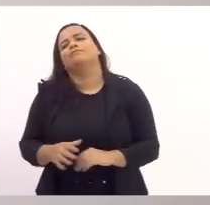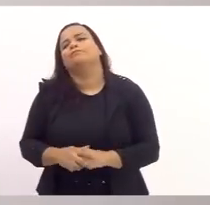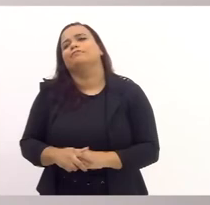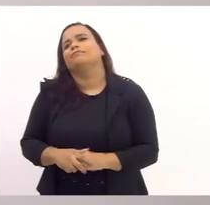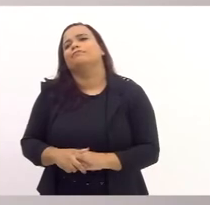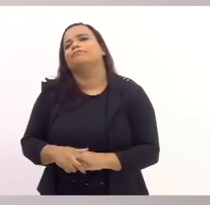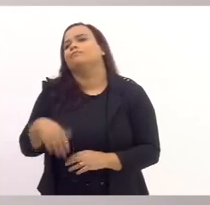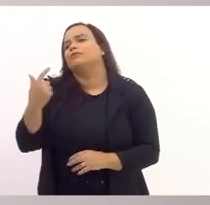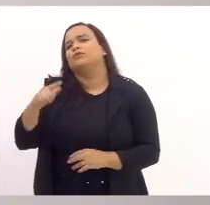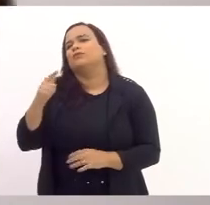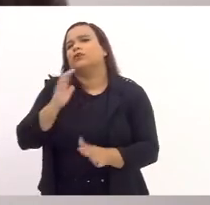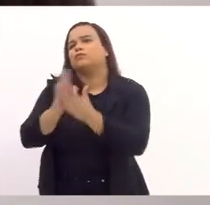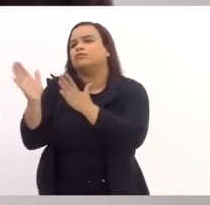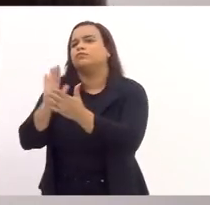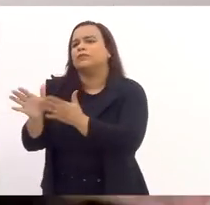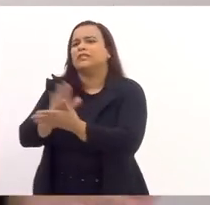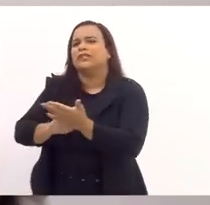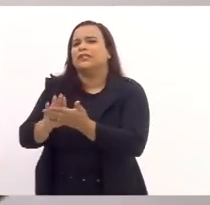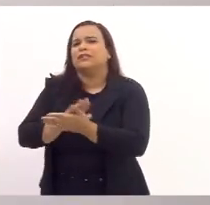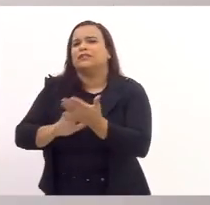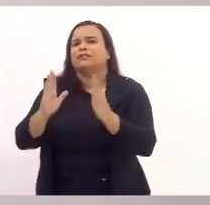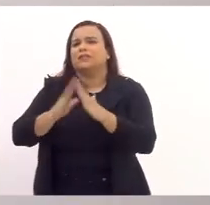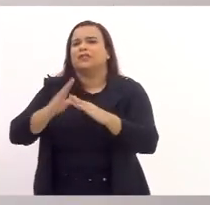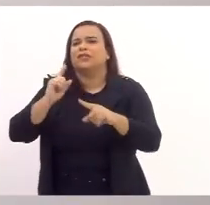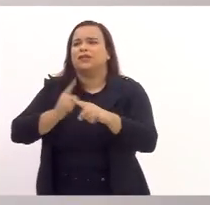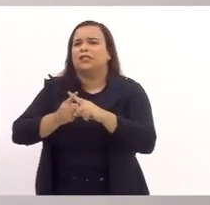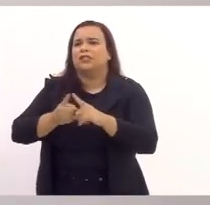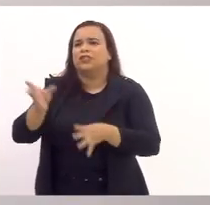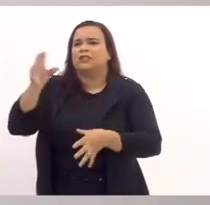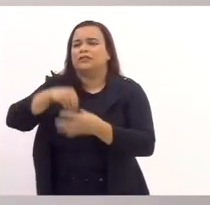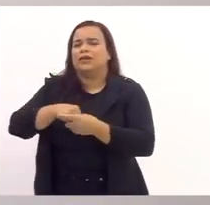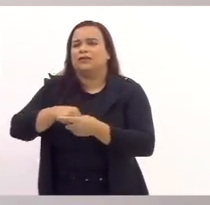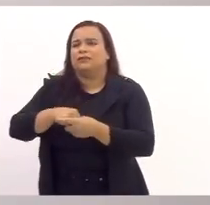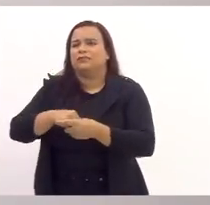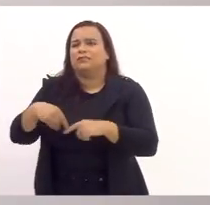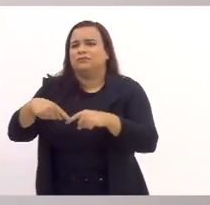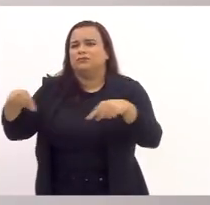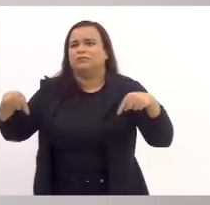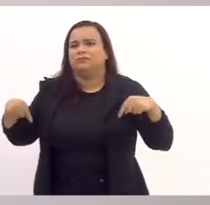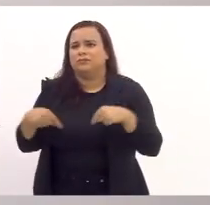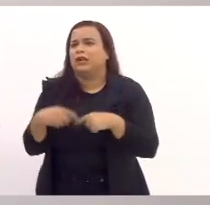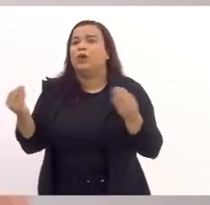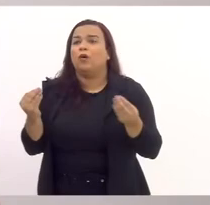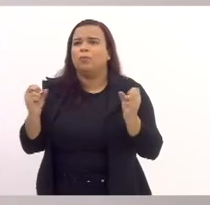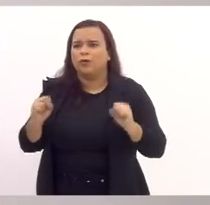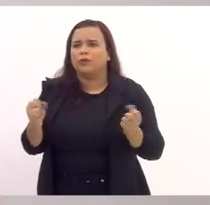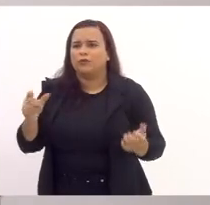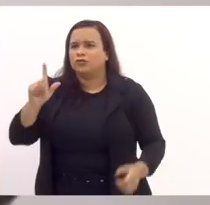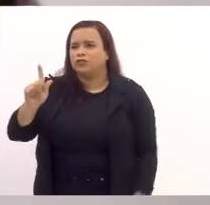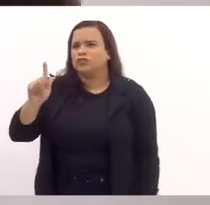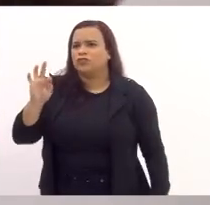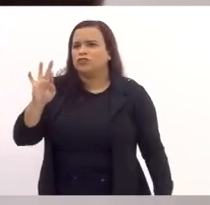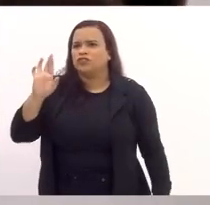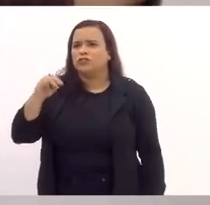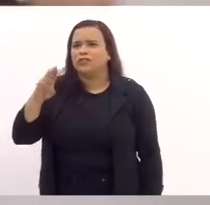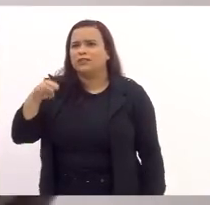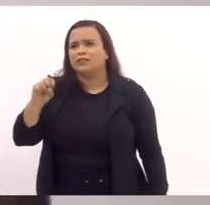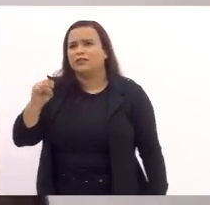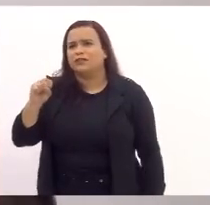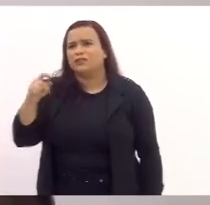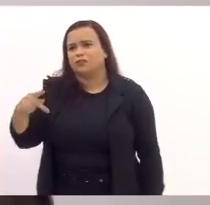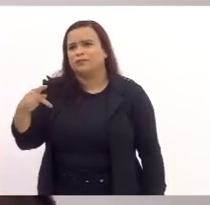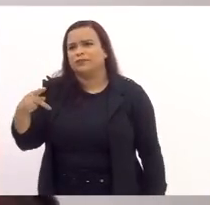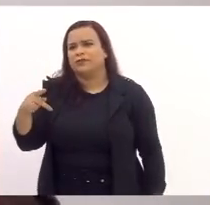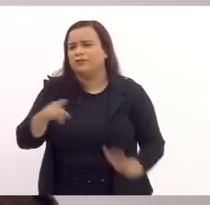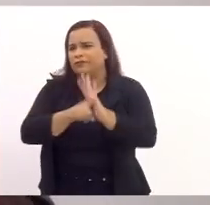tem nenhuma fuga ali. Tá? Uma igreja dentro da plataforma da estação de Cosmo. Como é que isso é possível? A Getransp não fiscalizou? Sabe, aqui não dá.